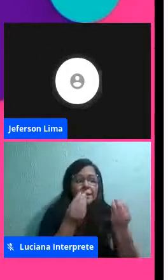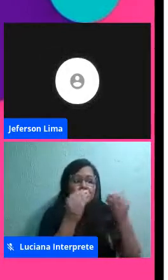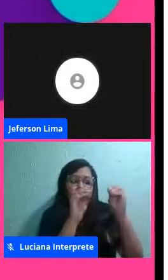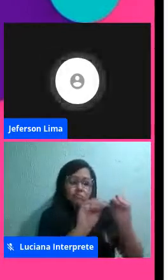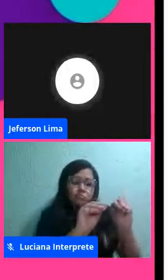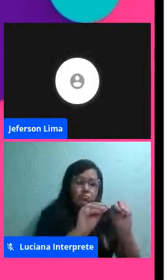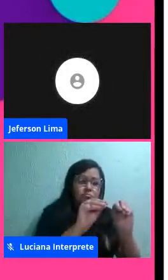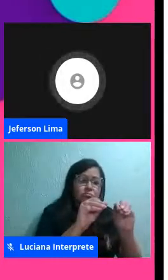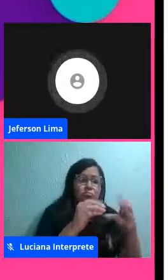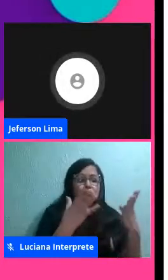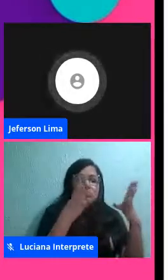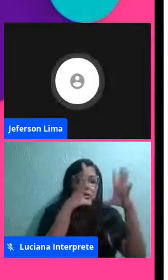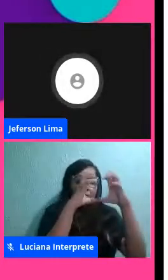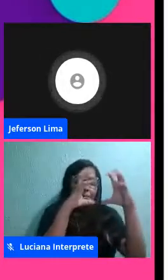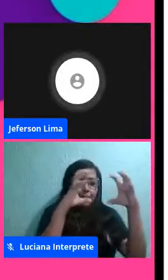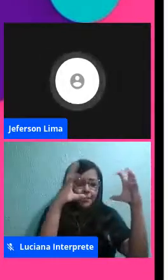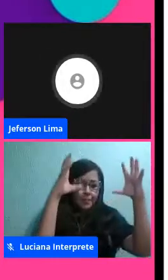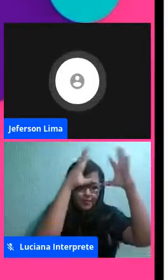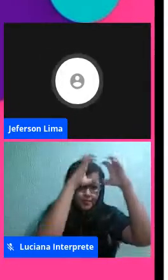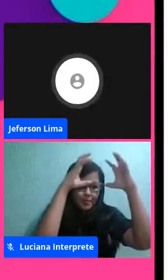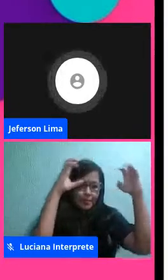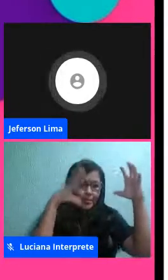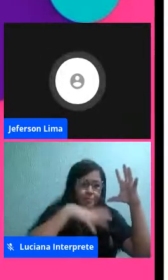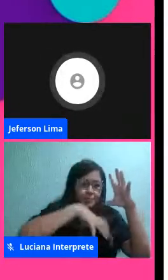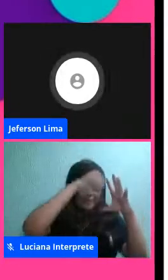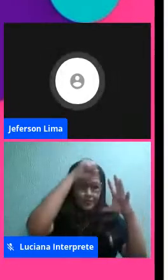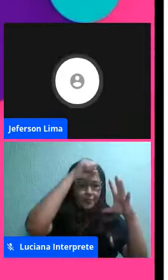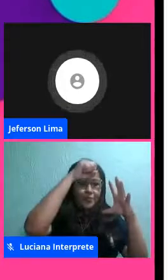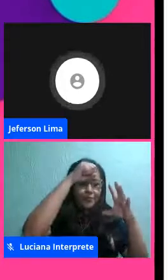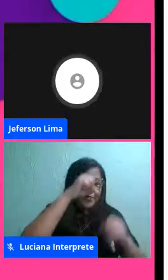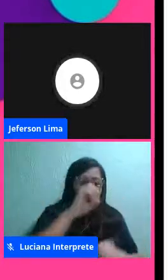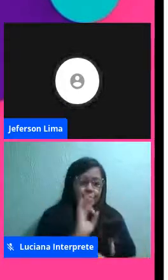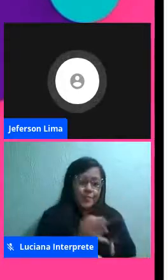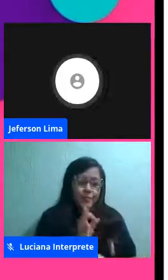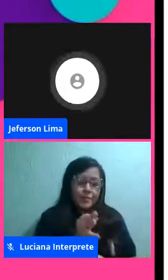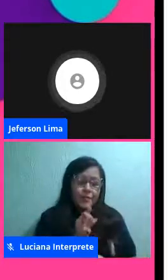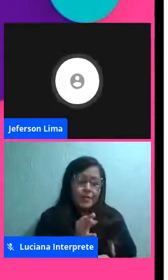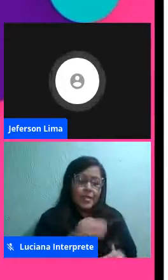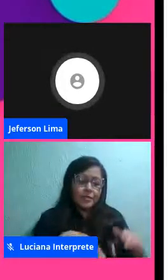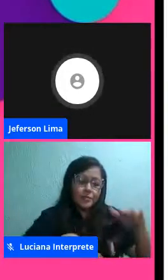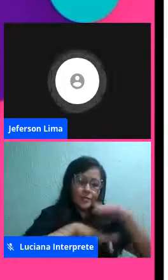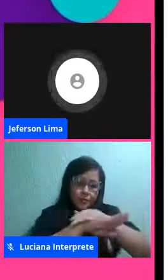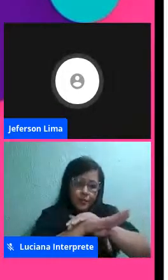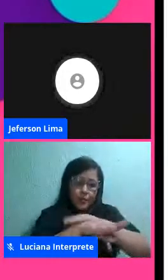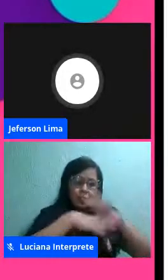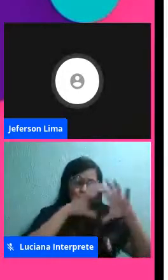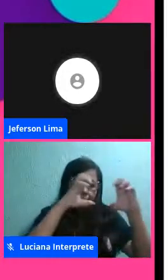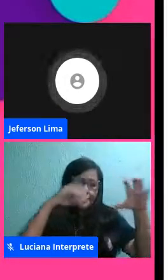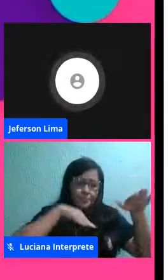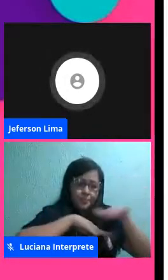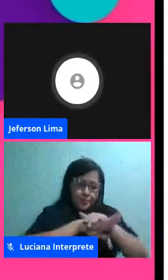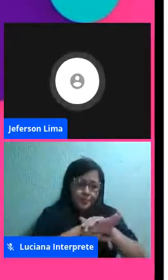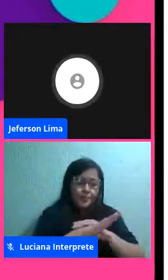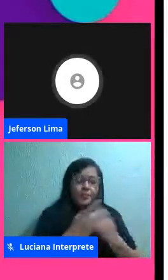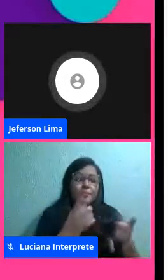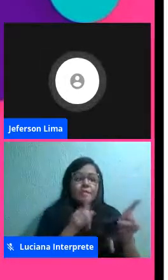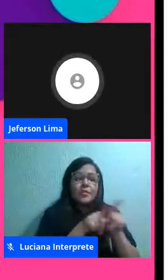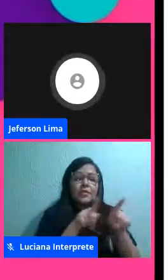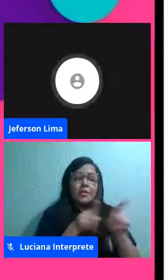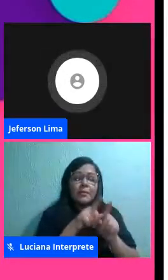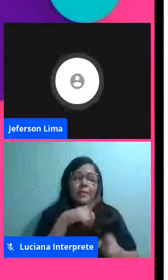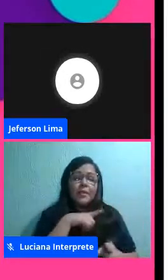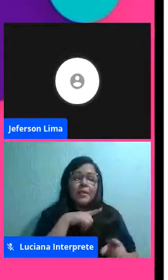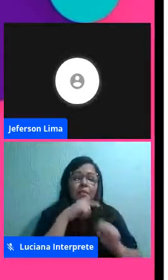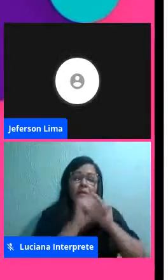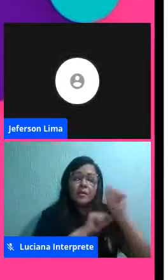infraestrutura, mas como o nosso momento aqui, ele pede uma coisa um pouco mais trivial, porque a gente está num hackathon, né? Então a gente está num workshop, a gente quer fazer a